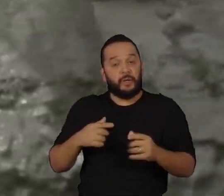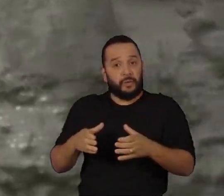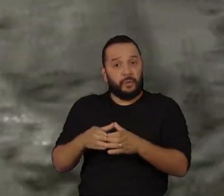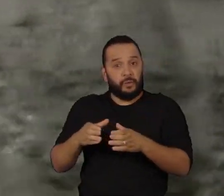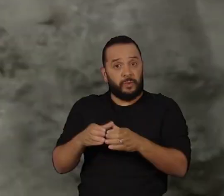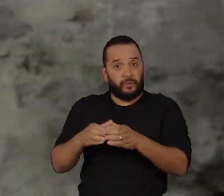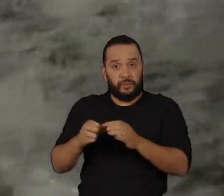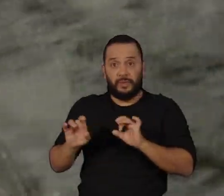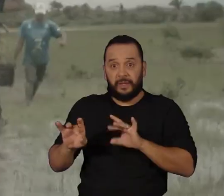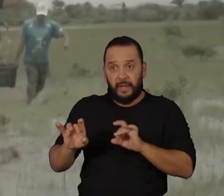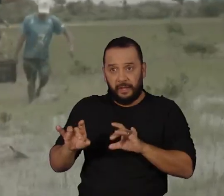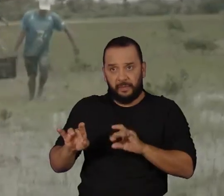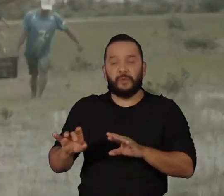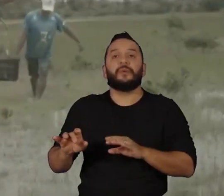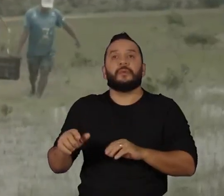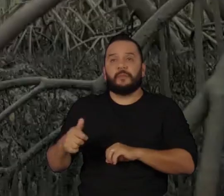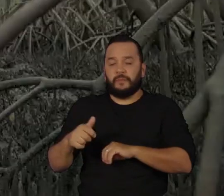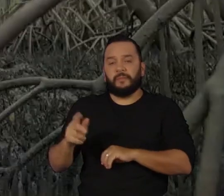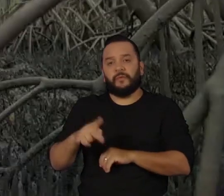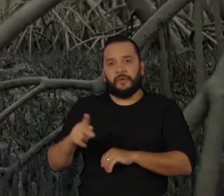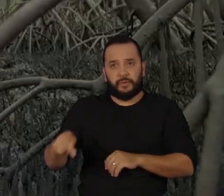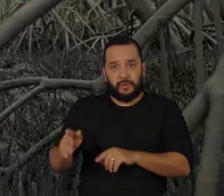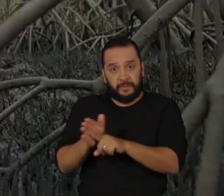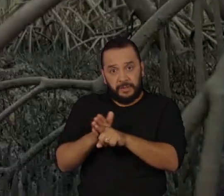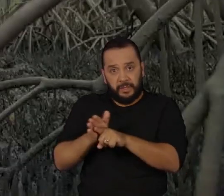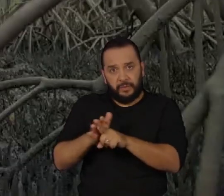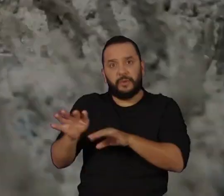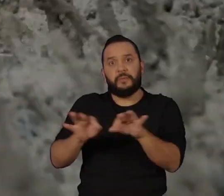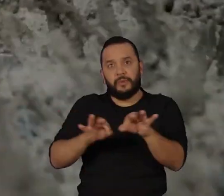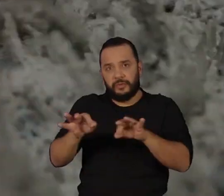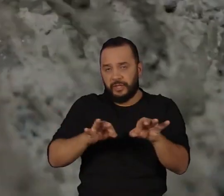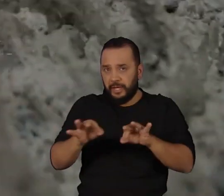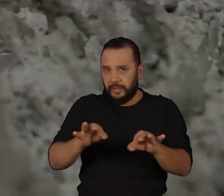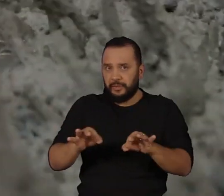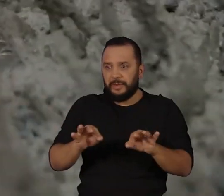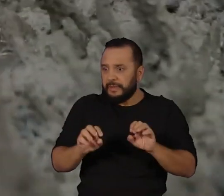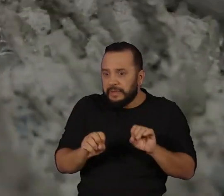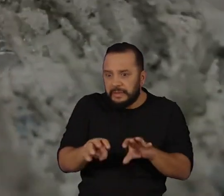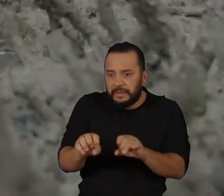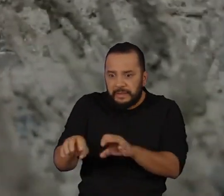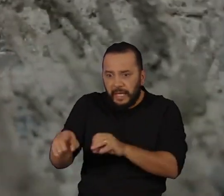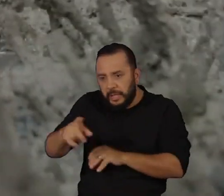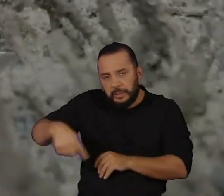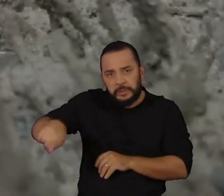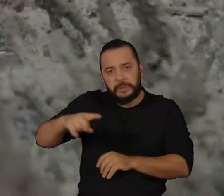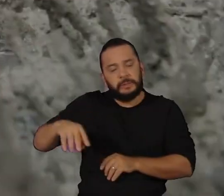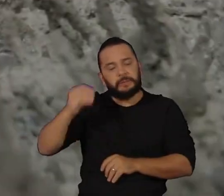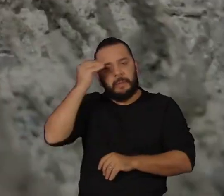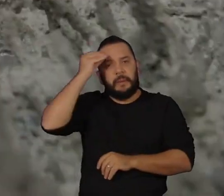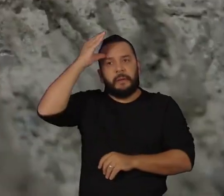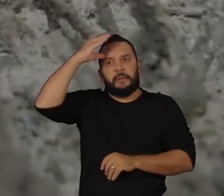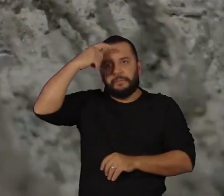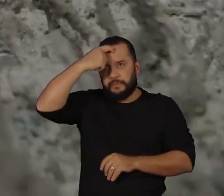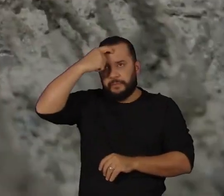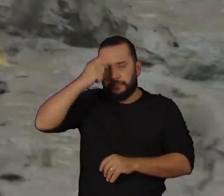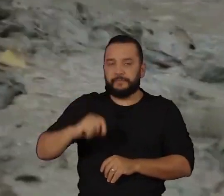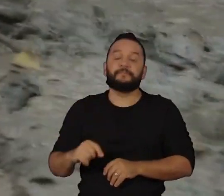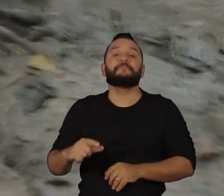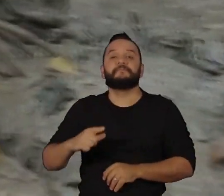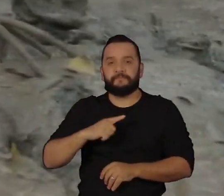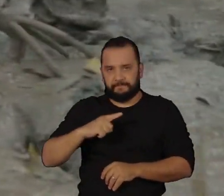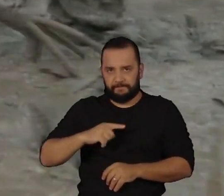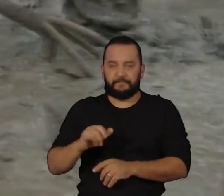e pesquisadores do projeto. O documentário disponível no canal do YouTube do